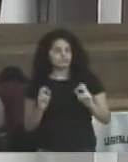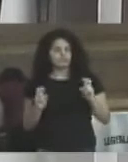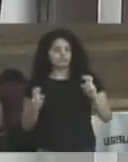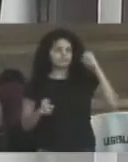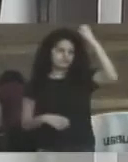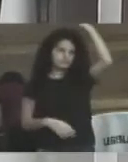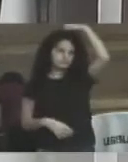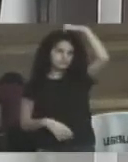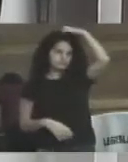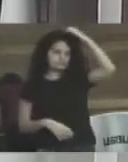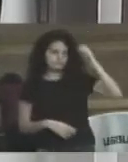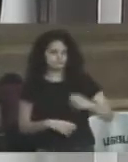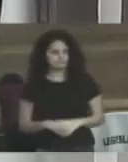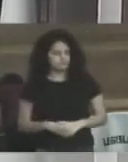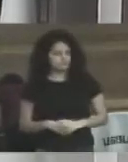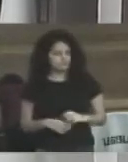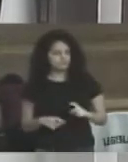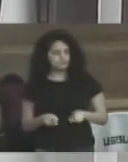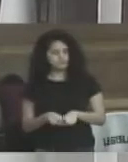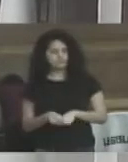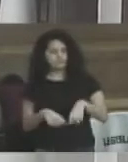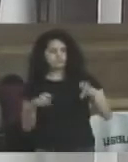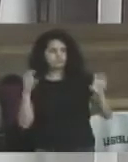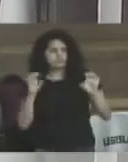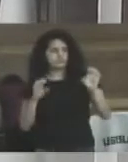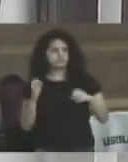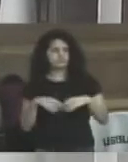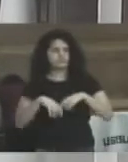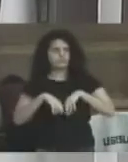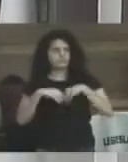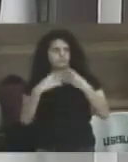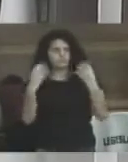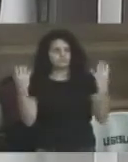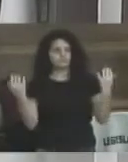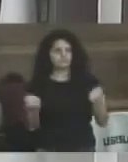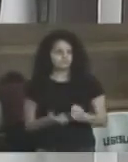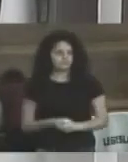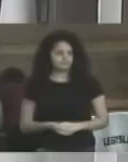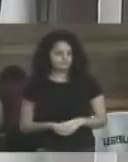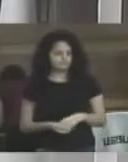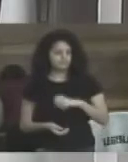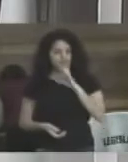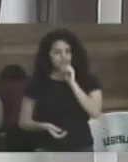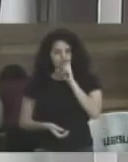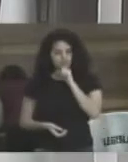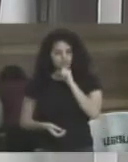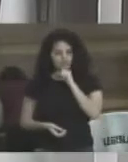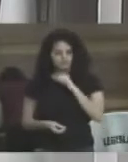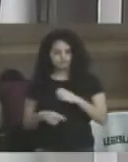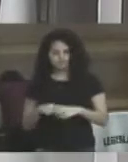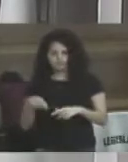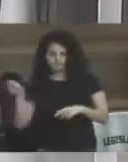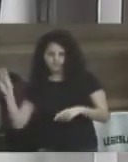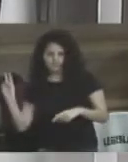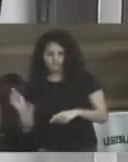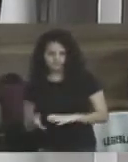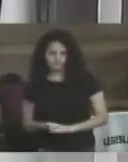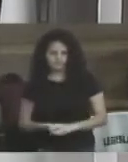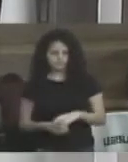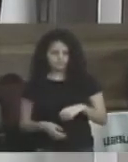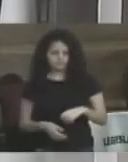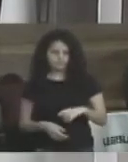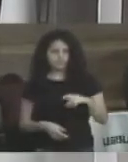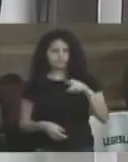relação à empresa Brasfels aqui, tá? Então, amanhã, sábado, perdão, a gente vai estar lá no dia